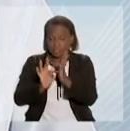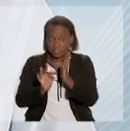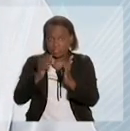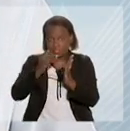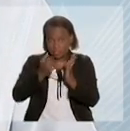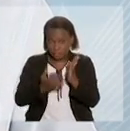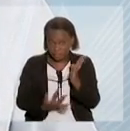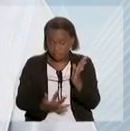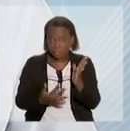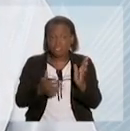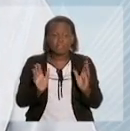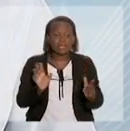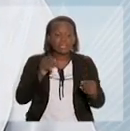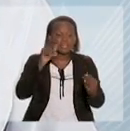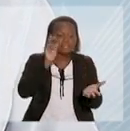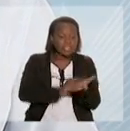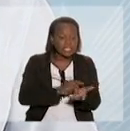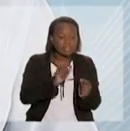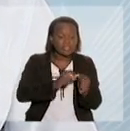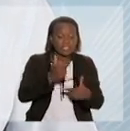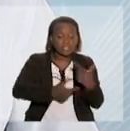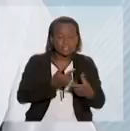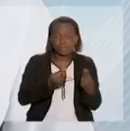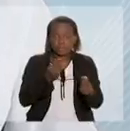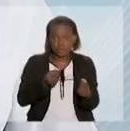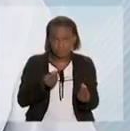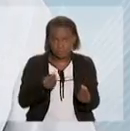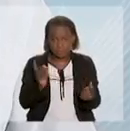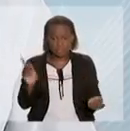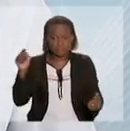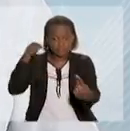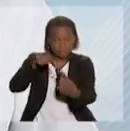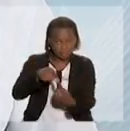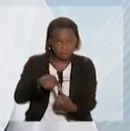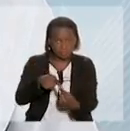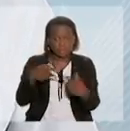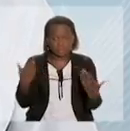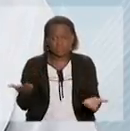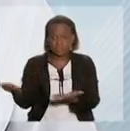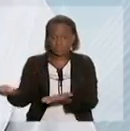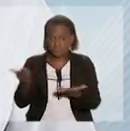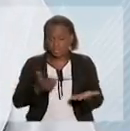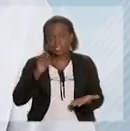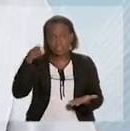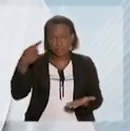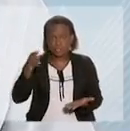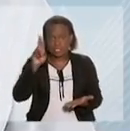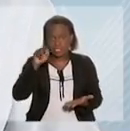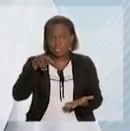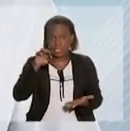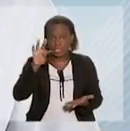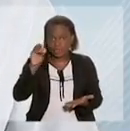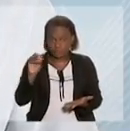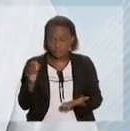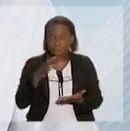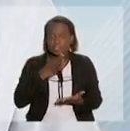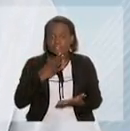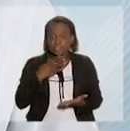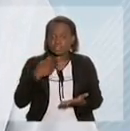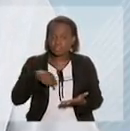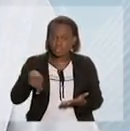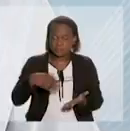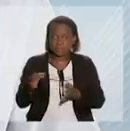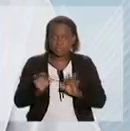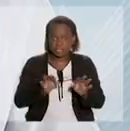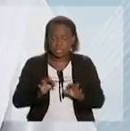entre o que a teoria diz e o que a prática nos proporciona. Então, eu vou convidar o Renato depois para conhecer o nosso programa,